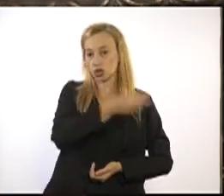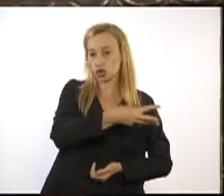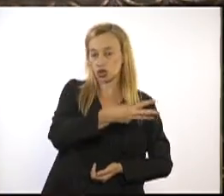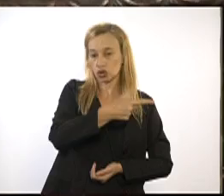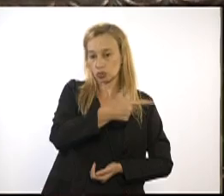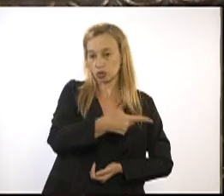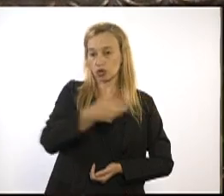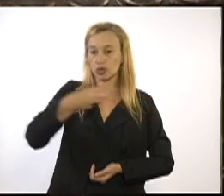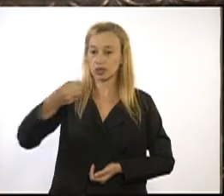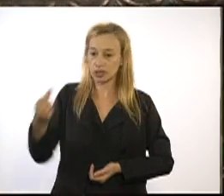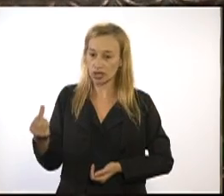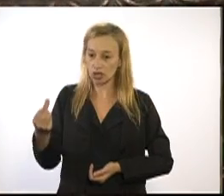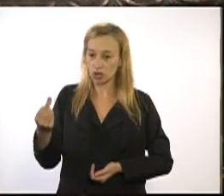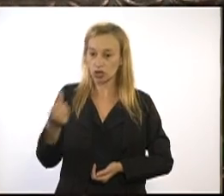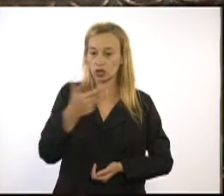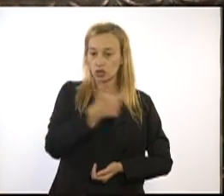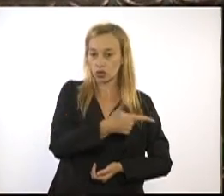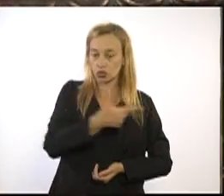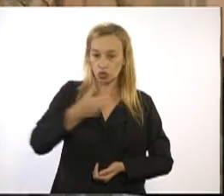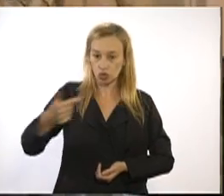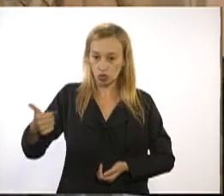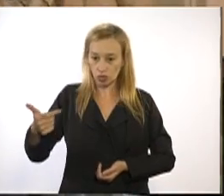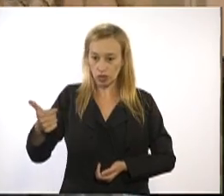2012, e que estão